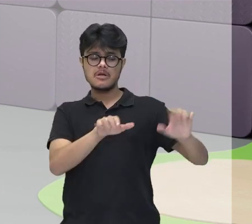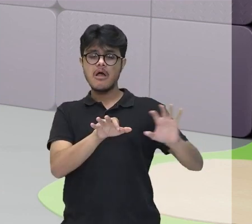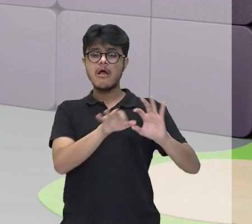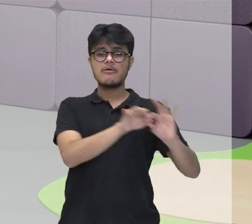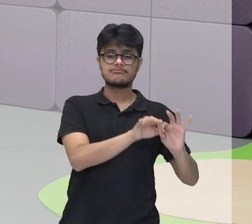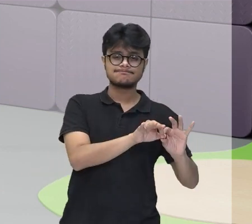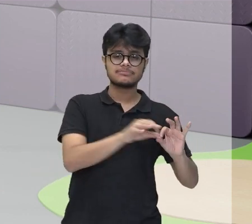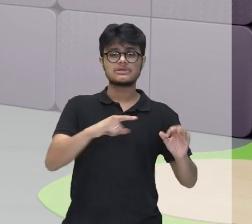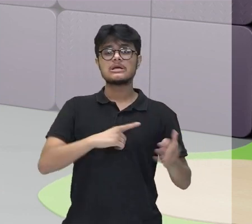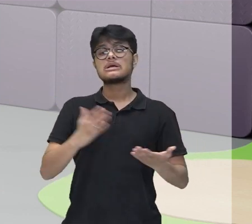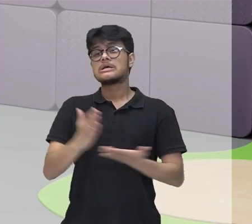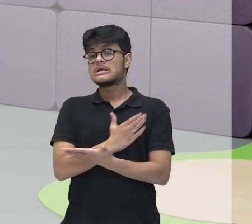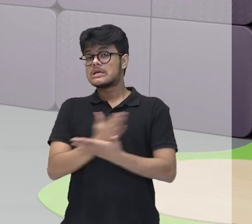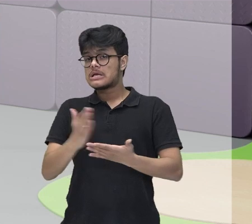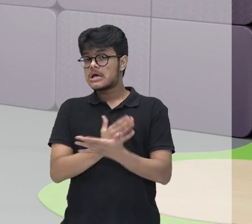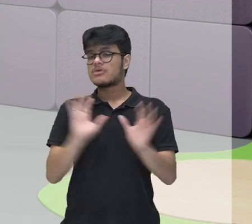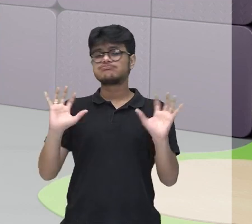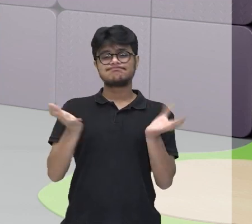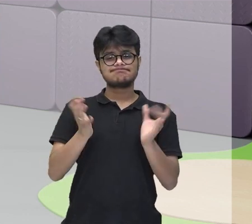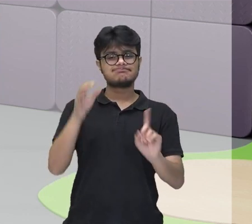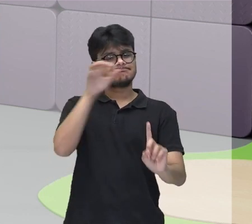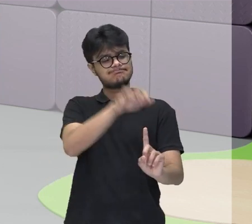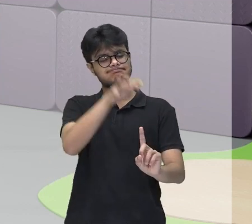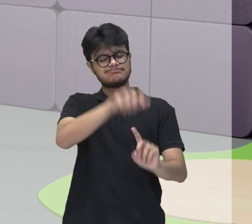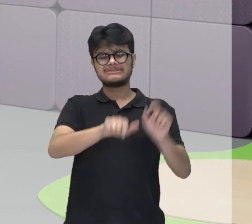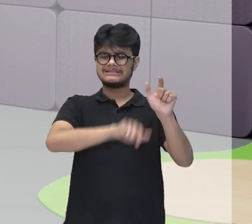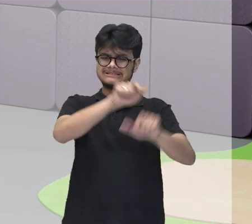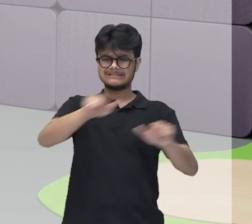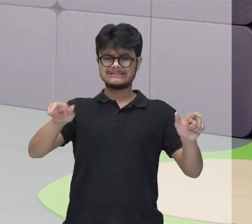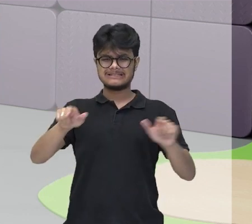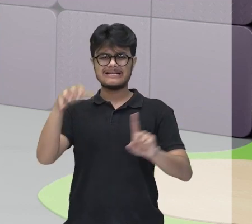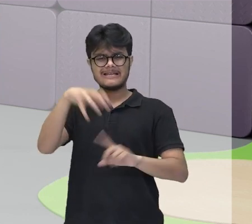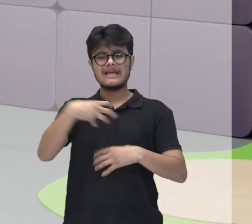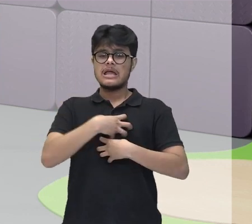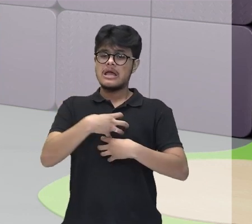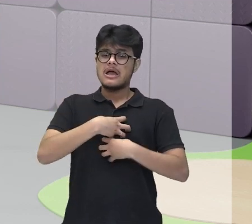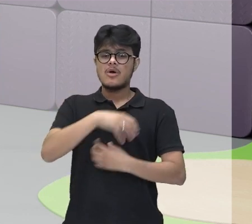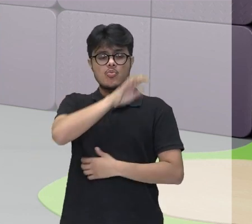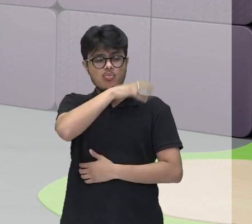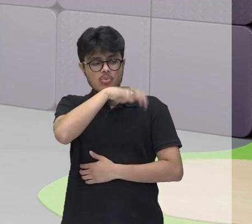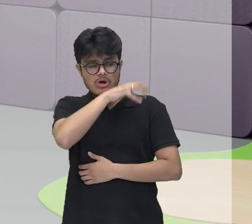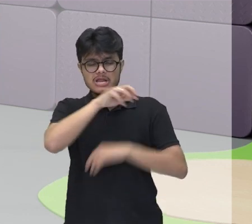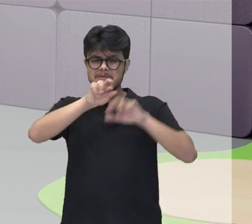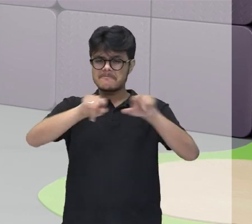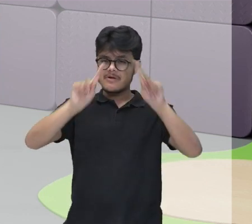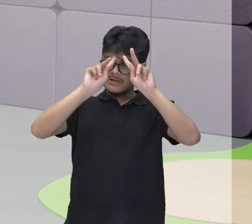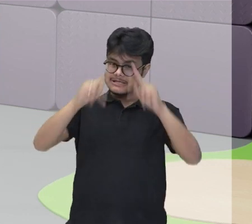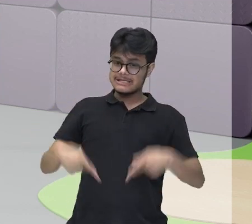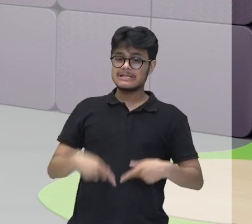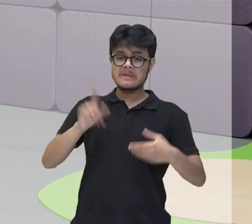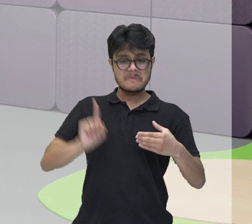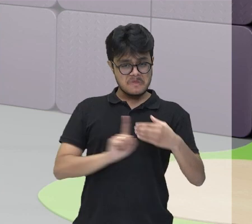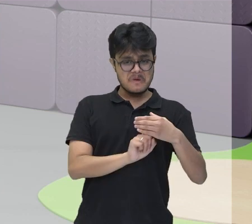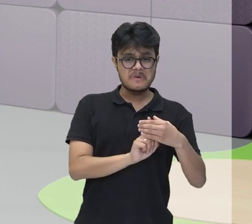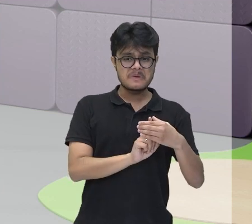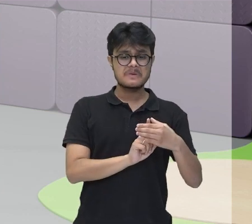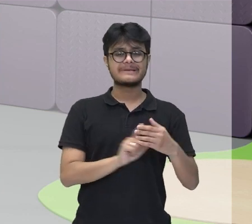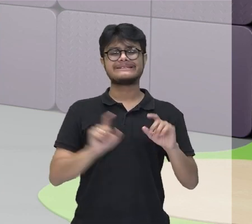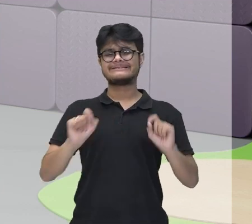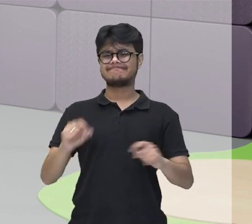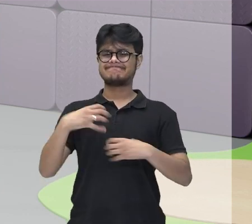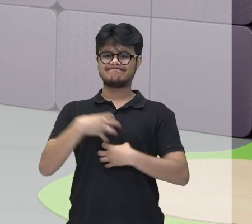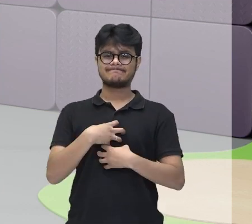dessas alterações climáticas, e ali os seres vivos, incluindo o homem ali presente,